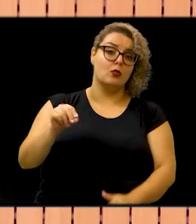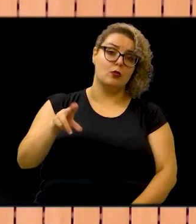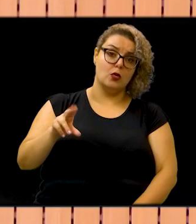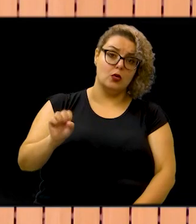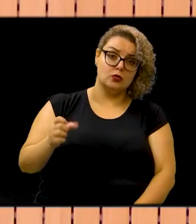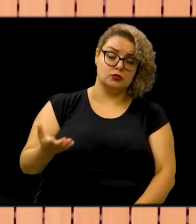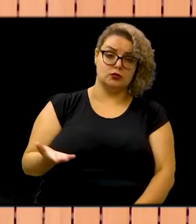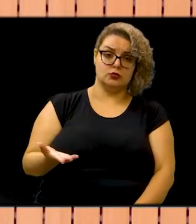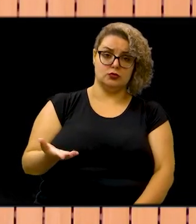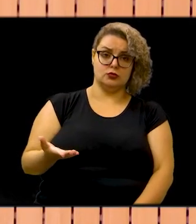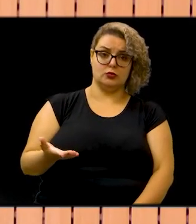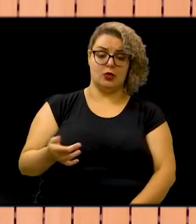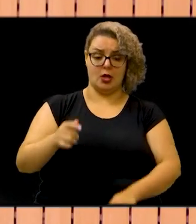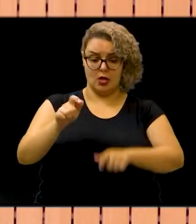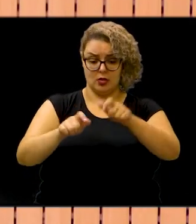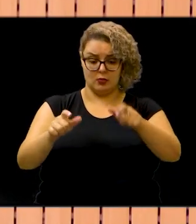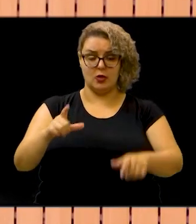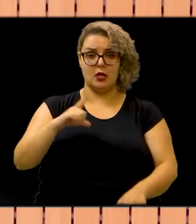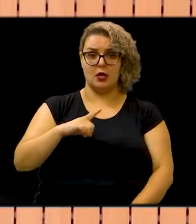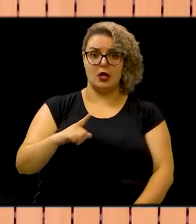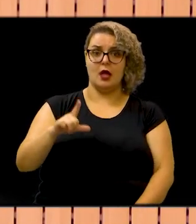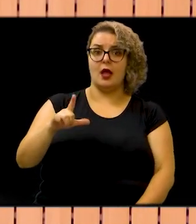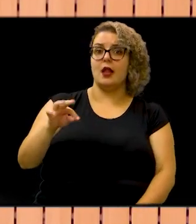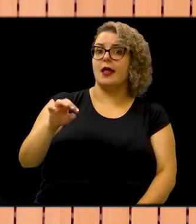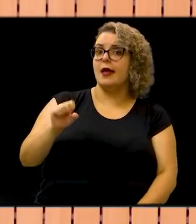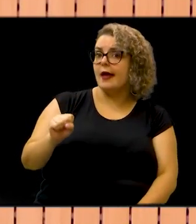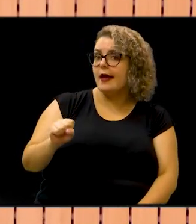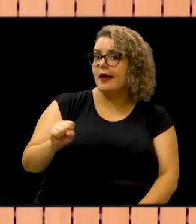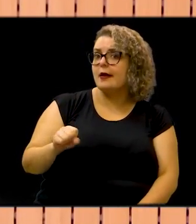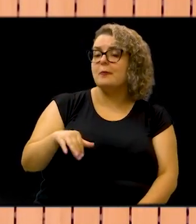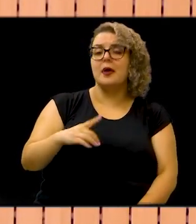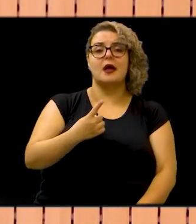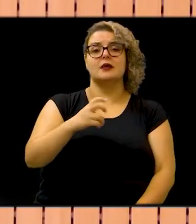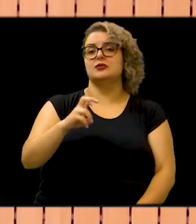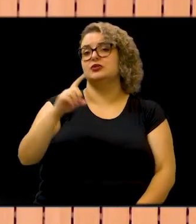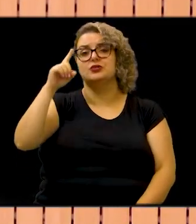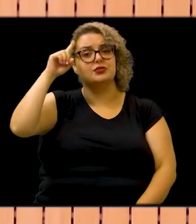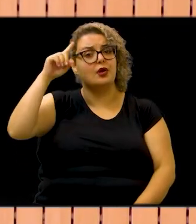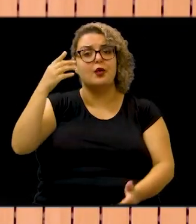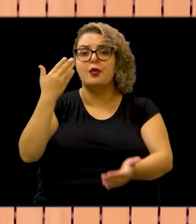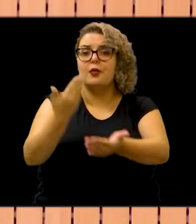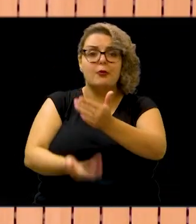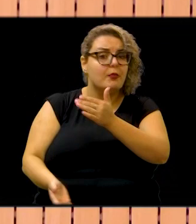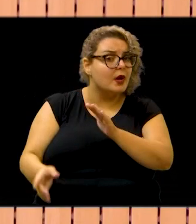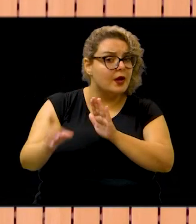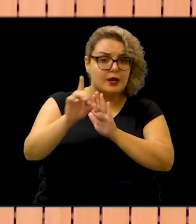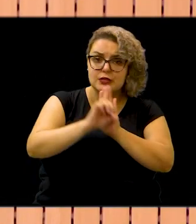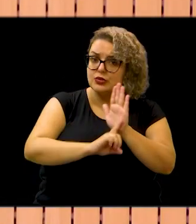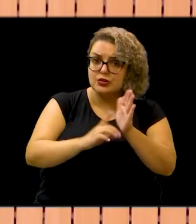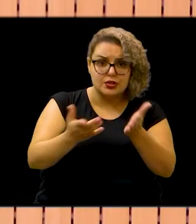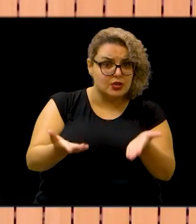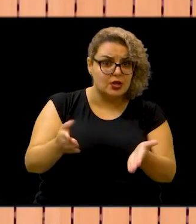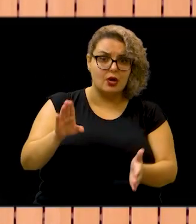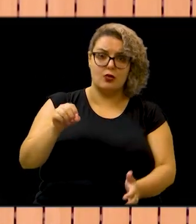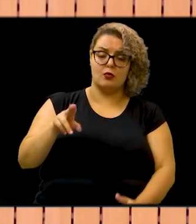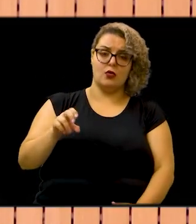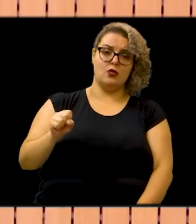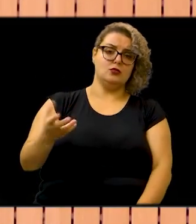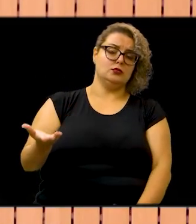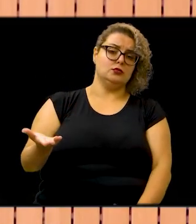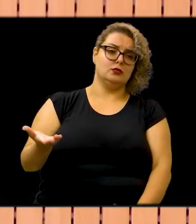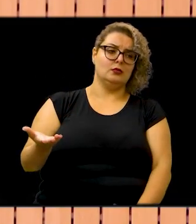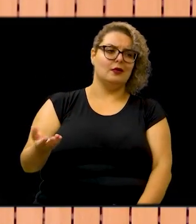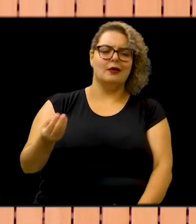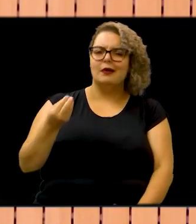direito ao bônus. Aqueles que têm a LTS por mais de 15 dias também perdem o seu direito